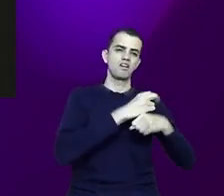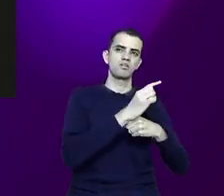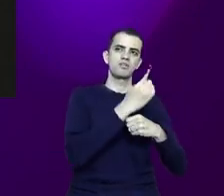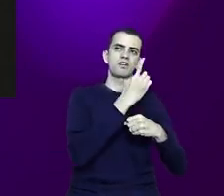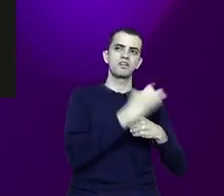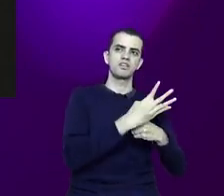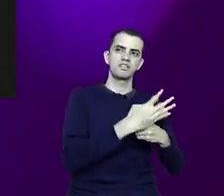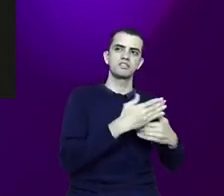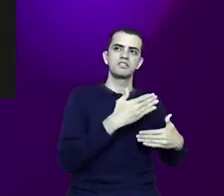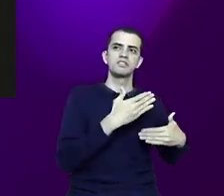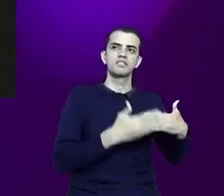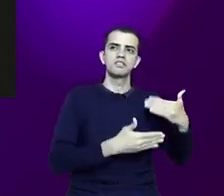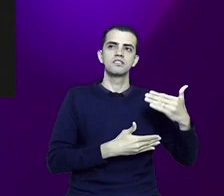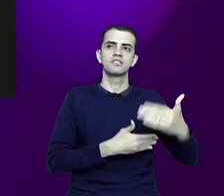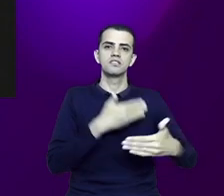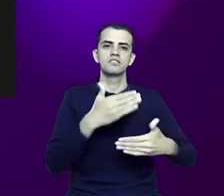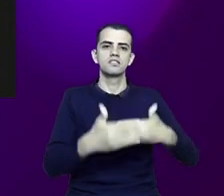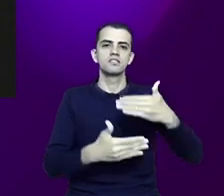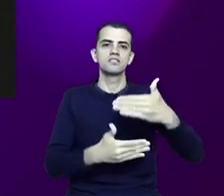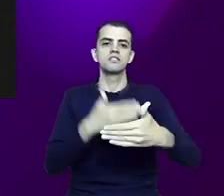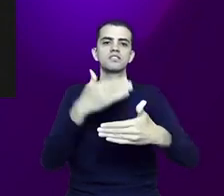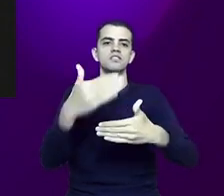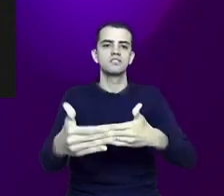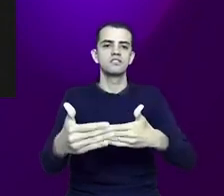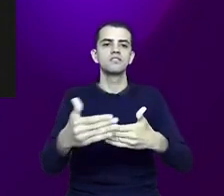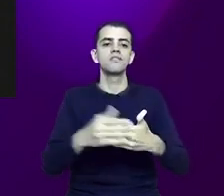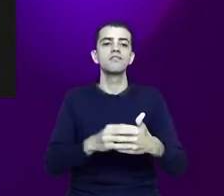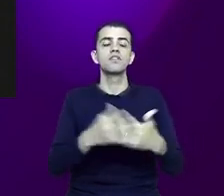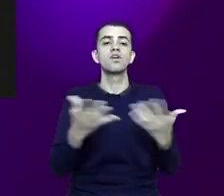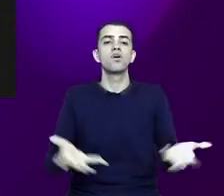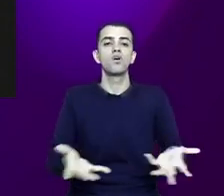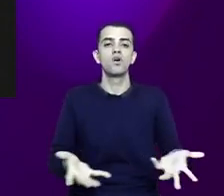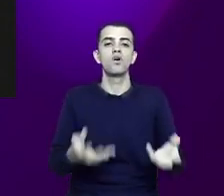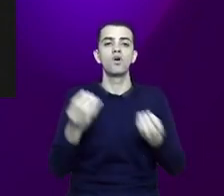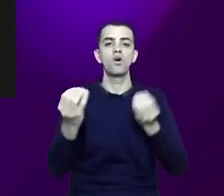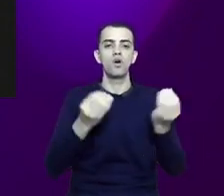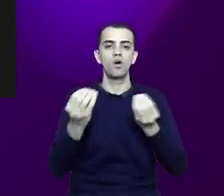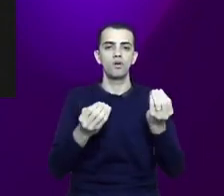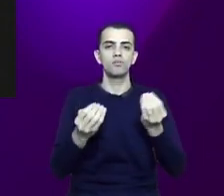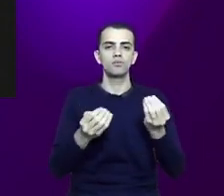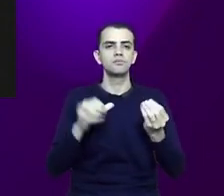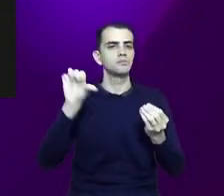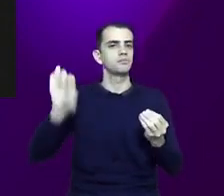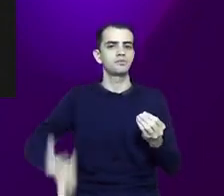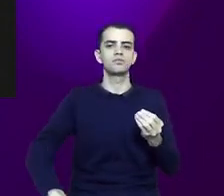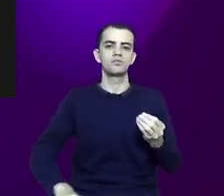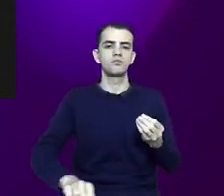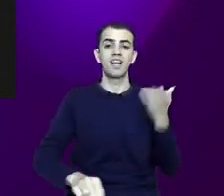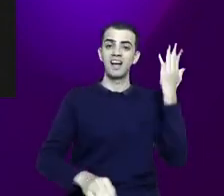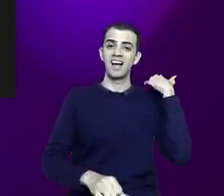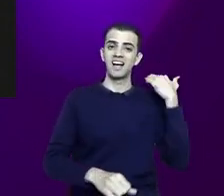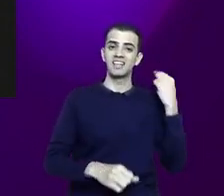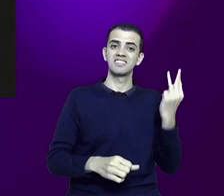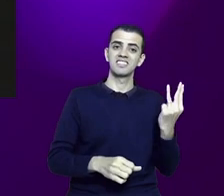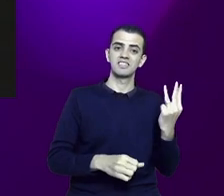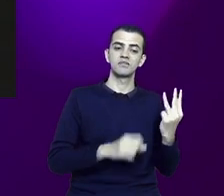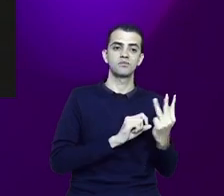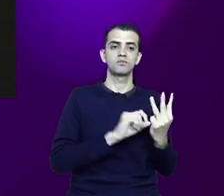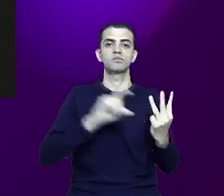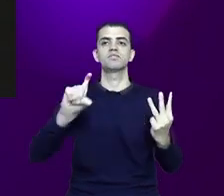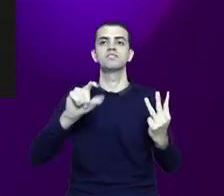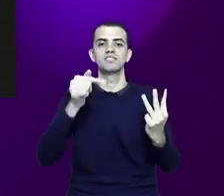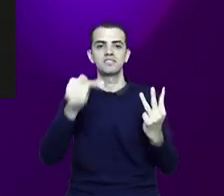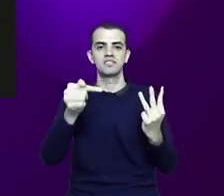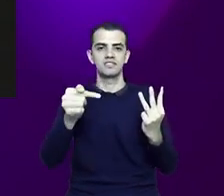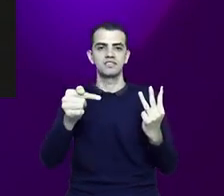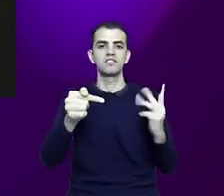cá. E eu nunca disse no prontuário que o paciente piorou. Eu disse que a dor dele era 3 e depois foi para 7. A